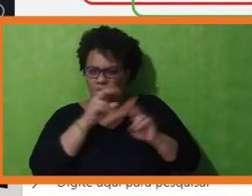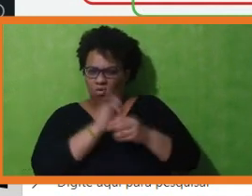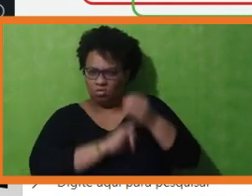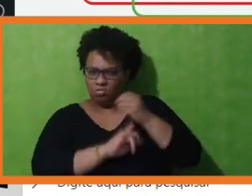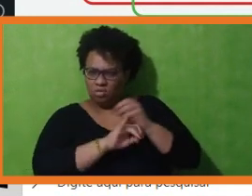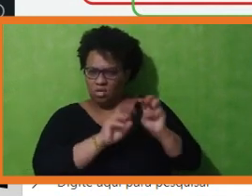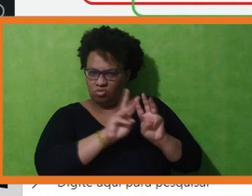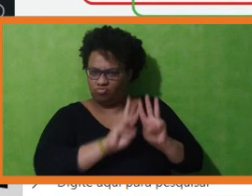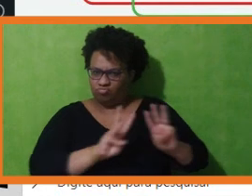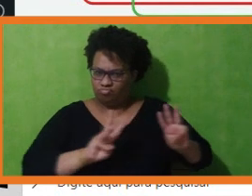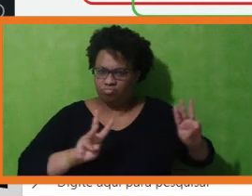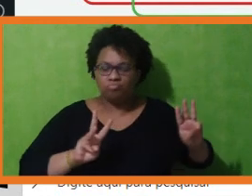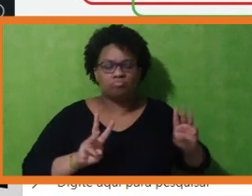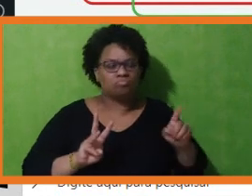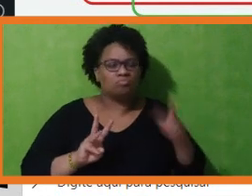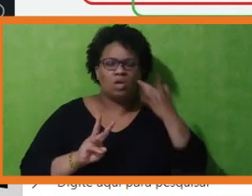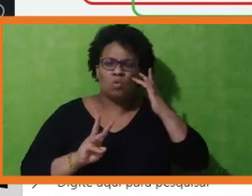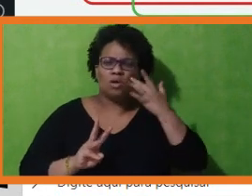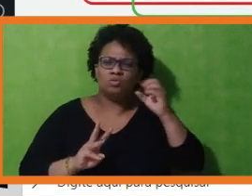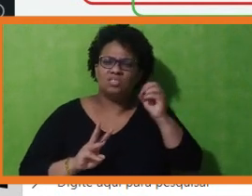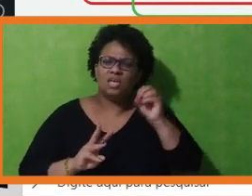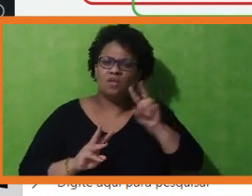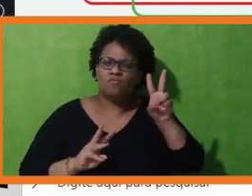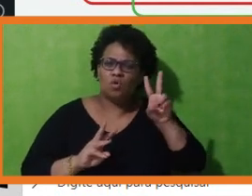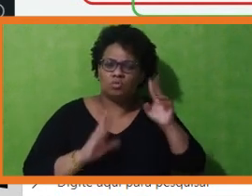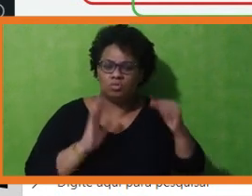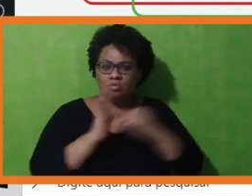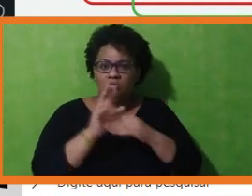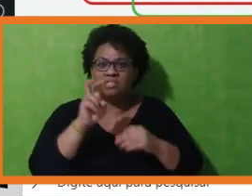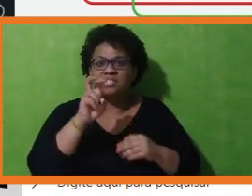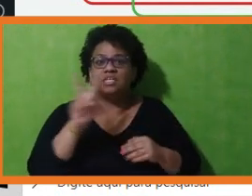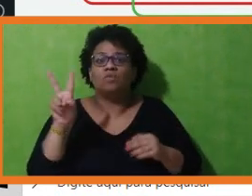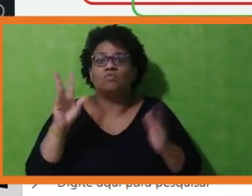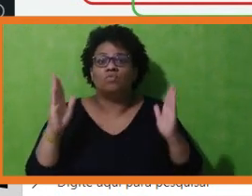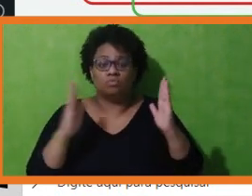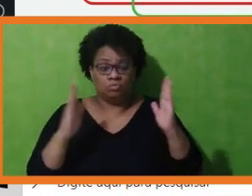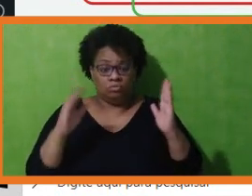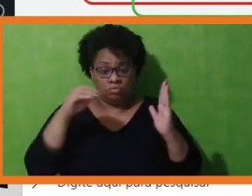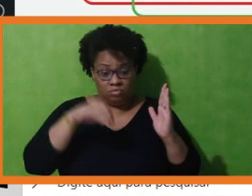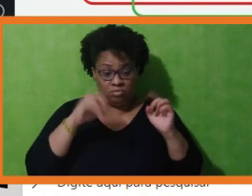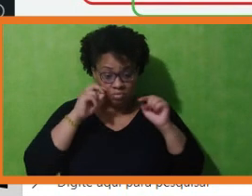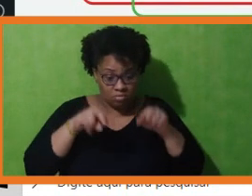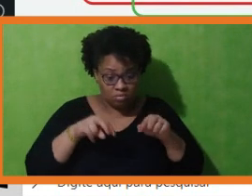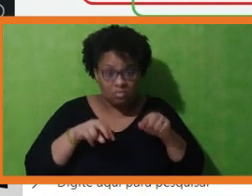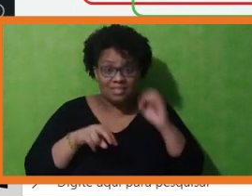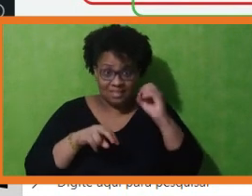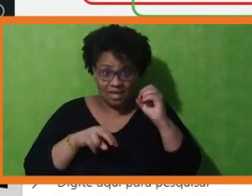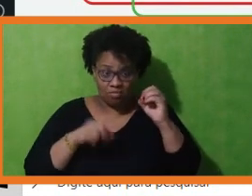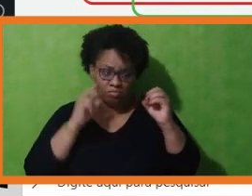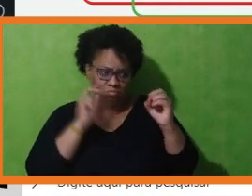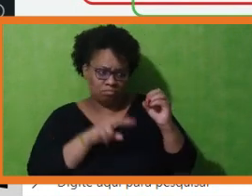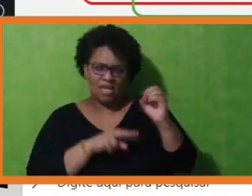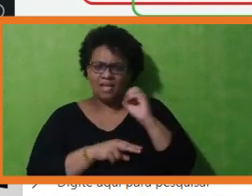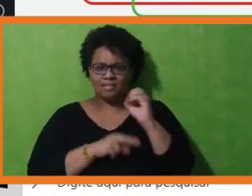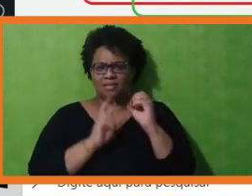depois você pode olhar no site de referência Arduino, entre, acho que é 0 volts e 5 volts, certo? E ele lê dentro desse valor, se é